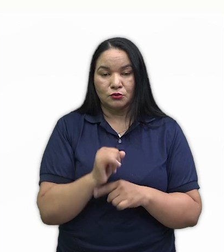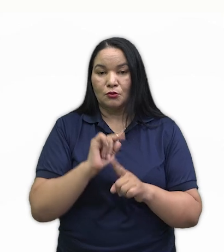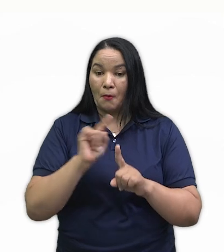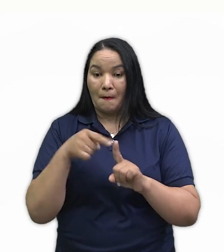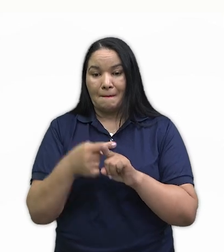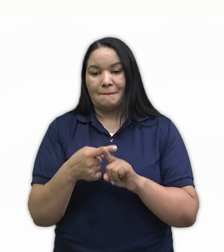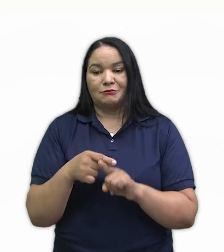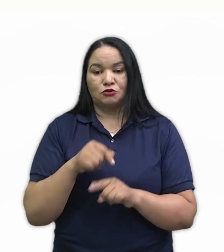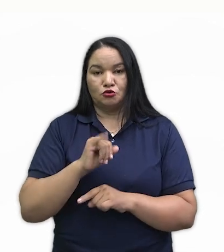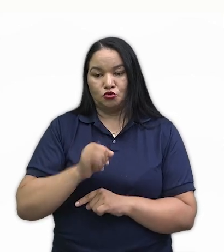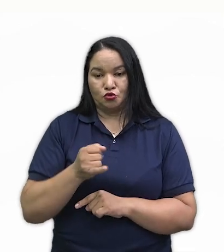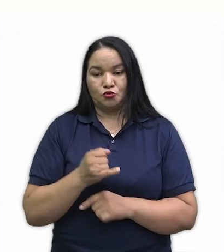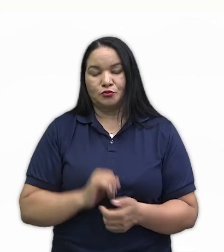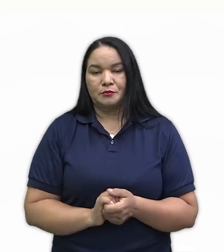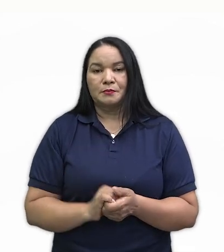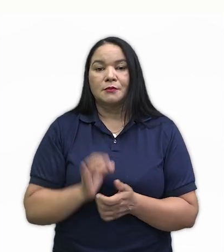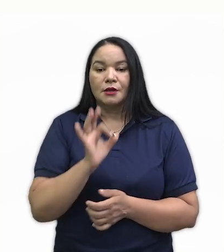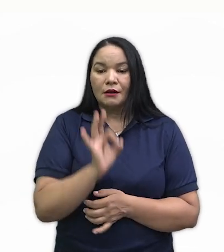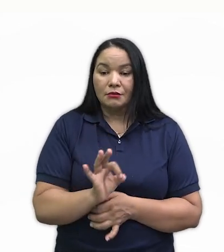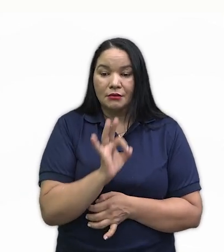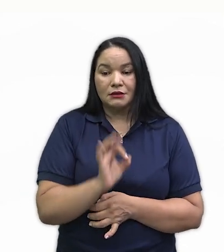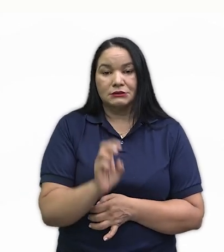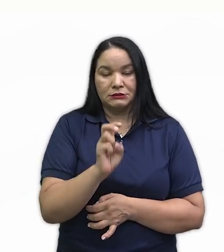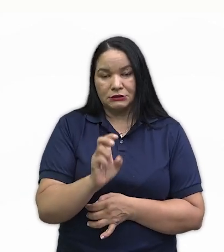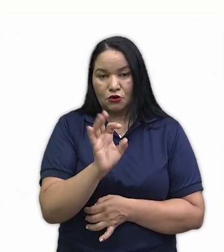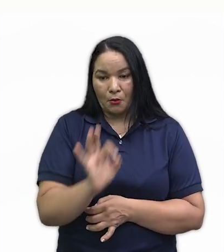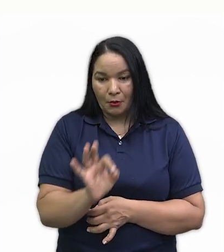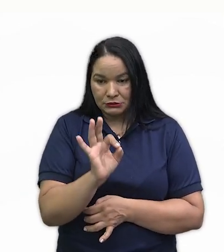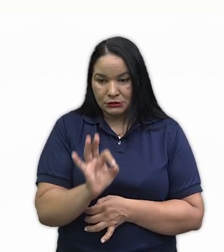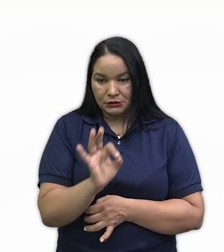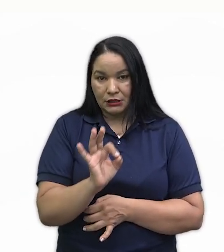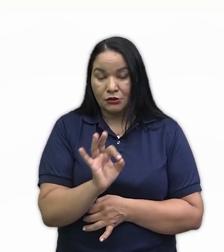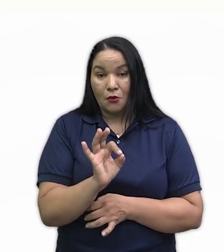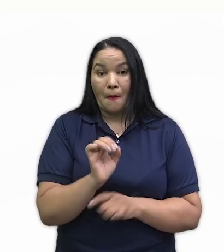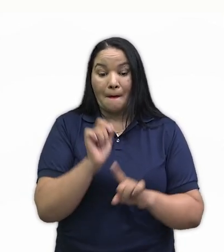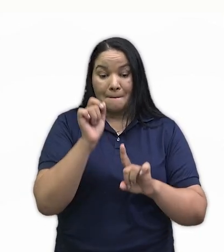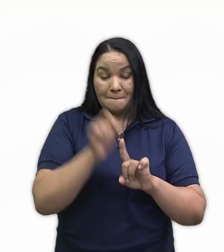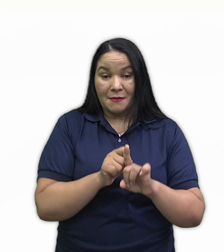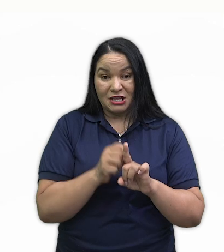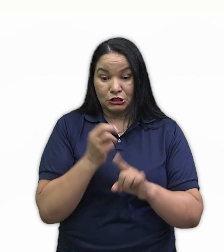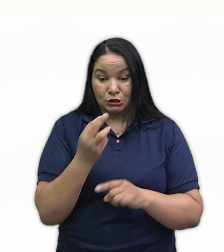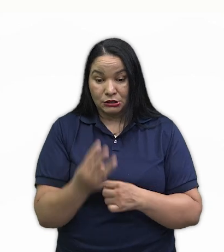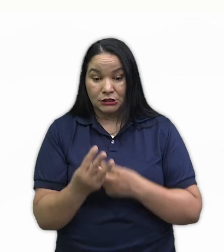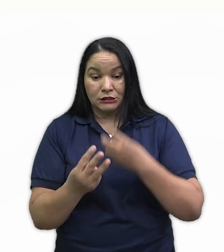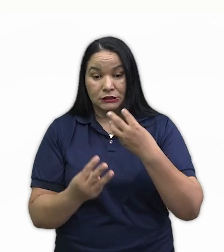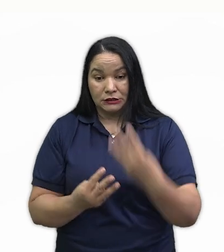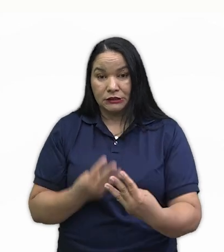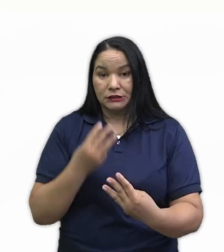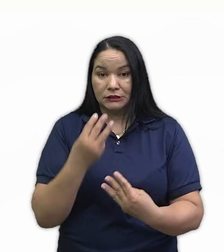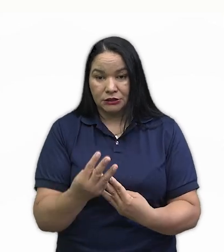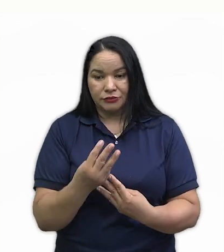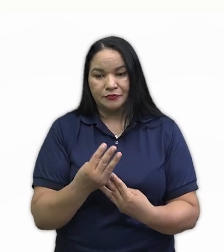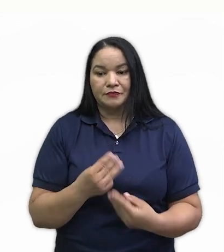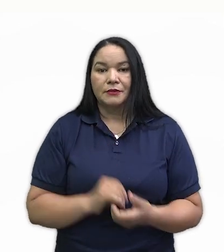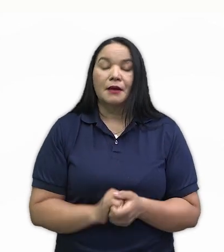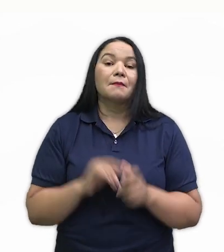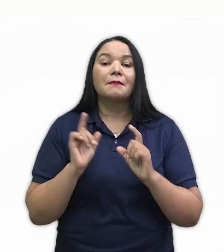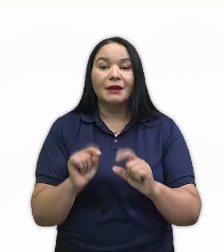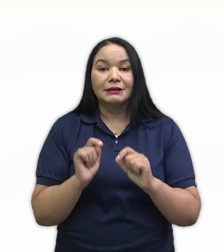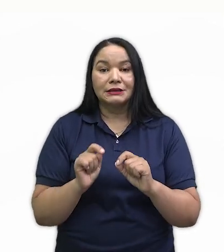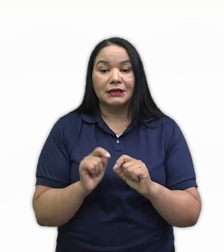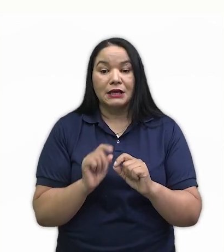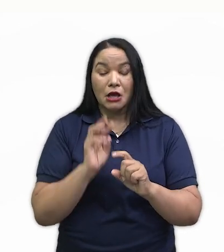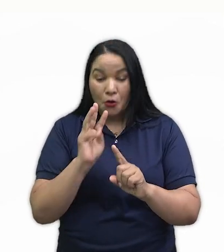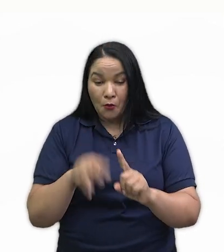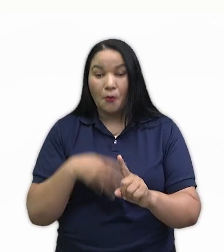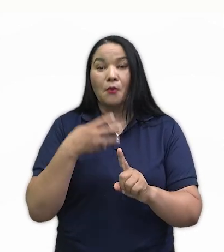compostos, tá? A taxa de 5% ao trimestre, para que ele quadruplique o